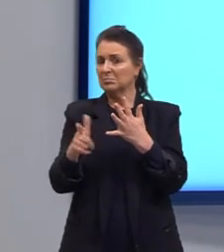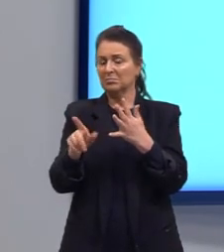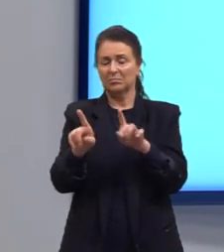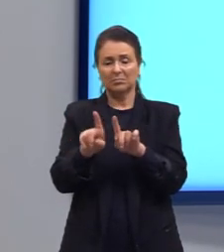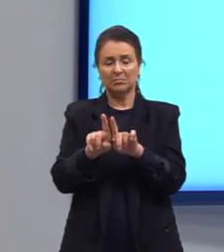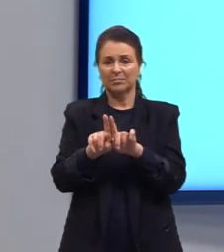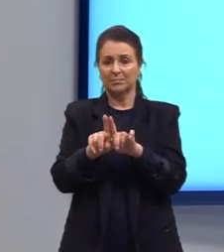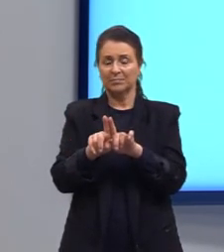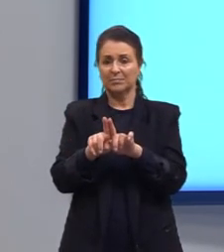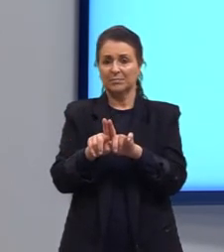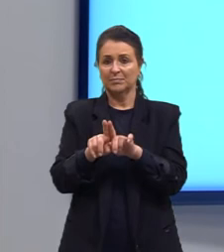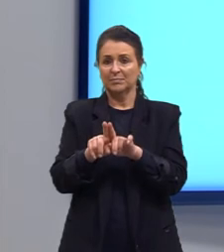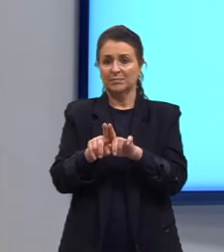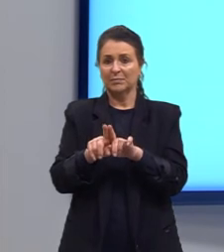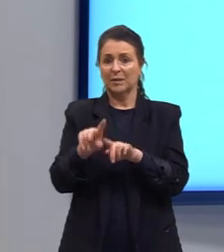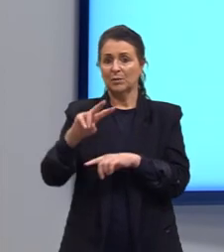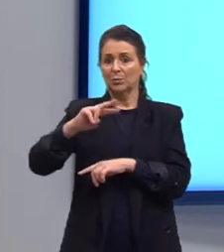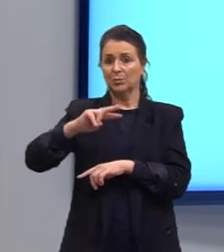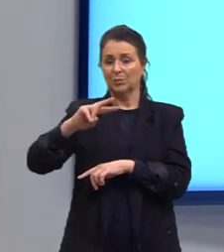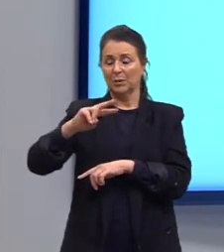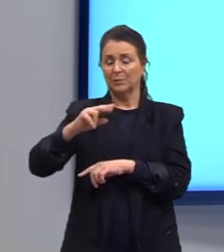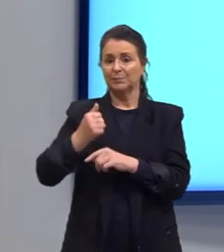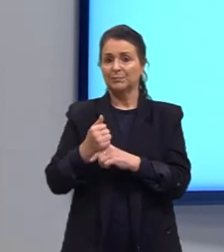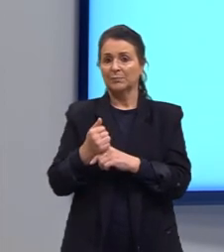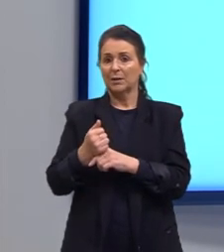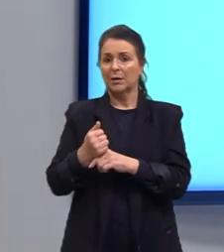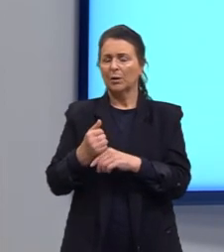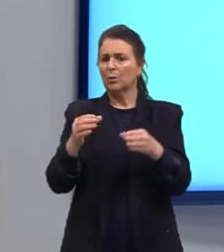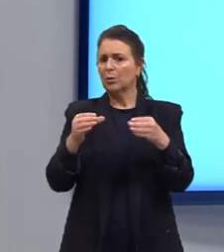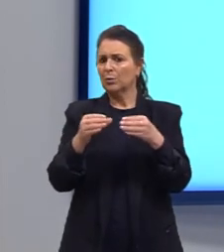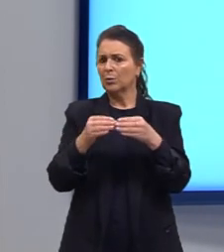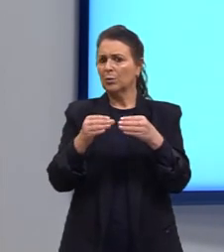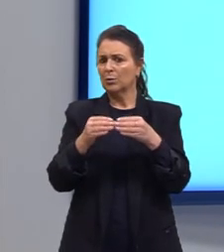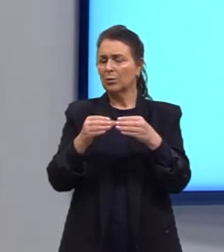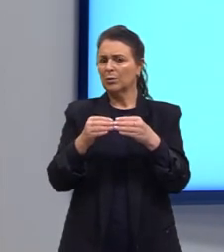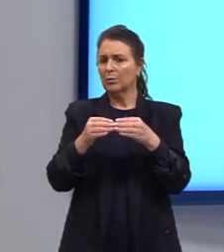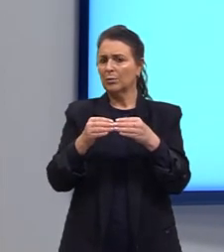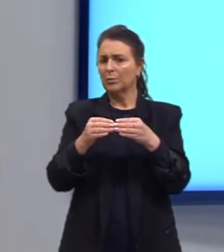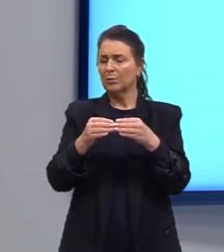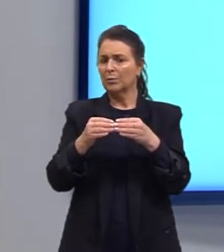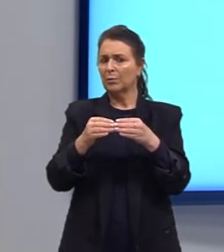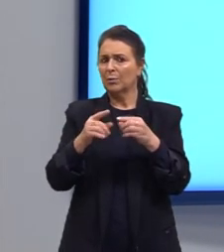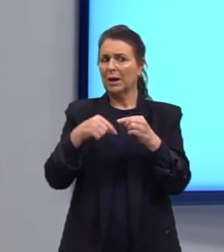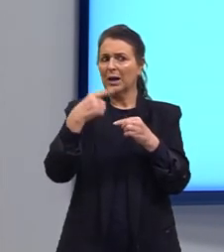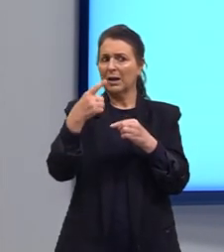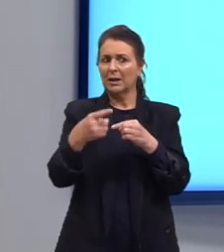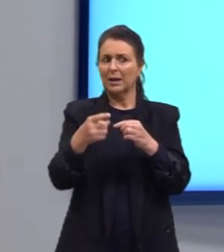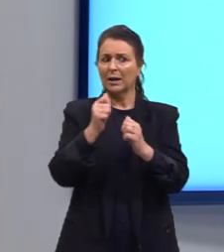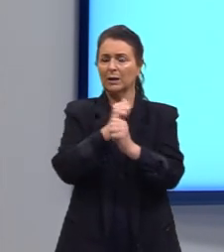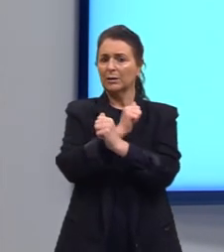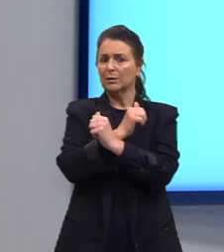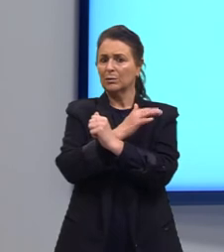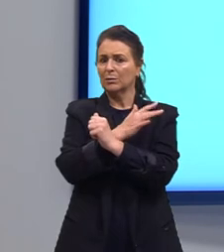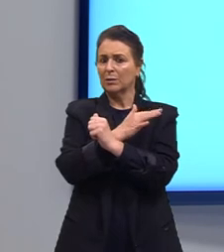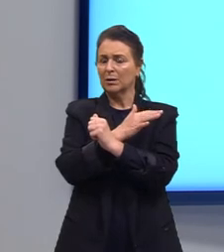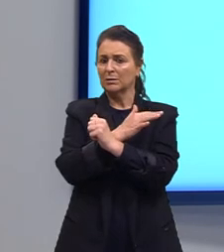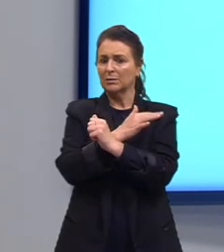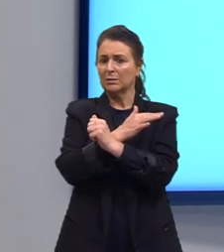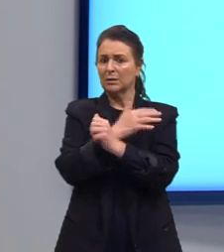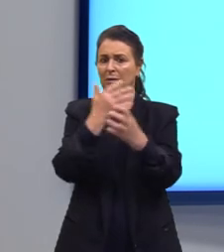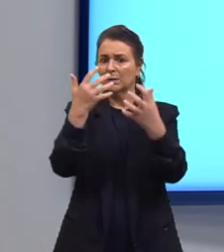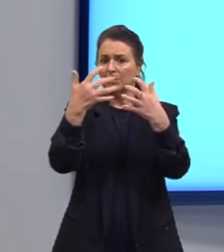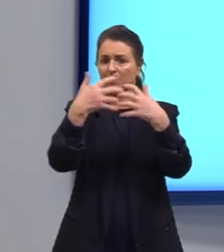ácido orgânico então fiquei com esses dois Qual é o outro grupo que eu tenho Além Deste ácido eu tenho uma função